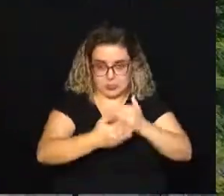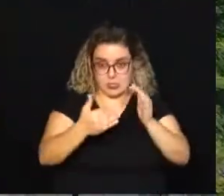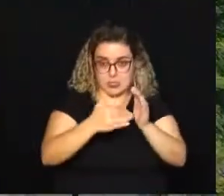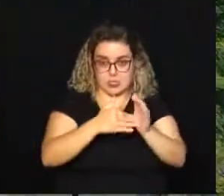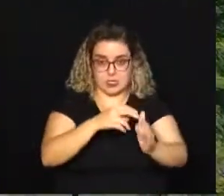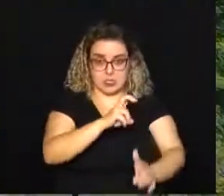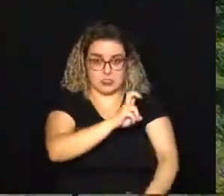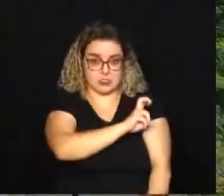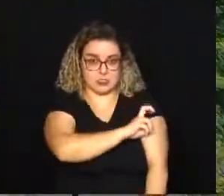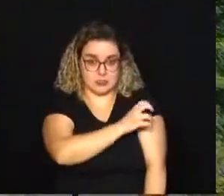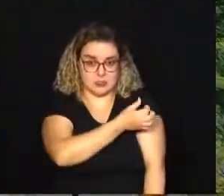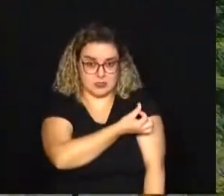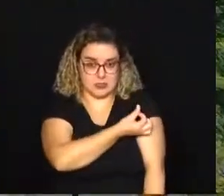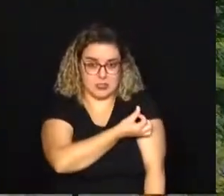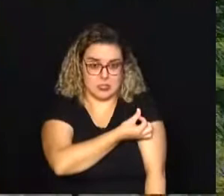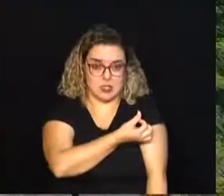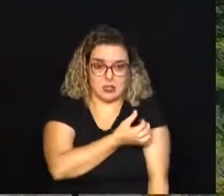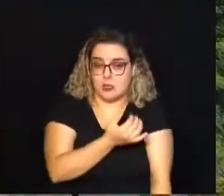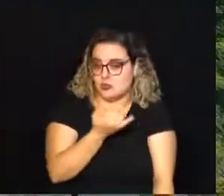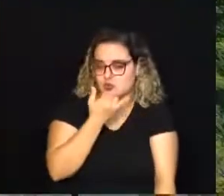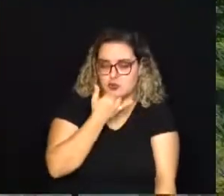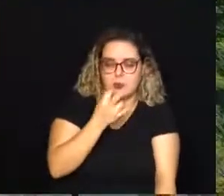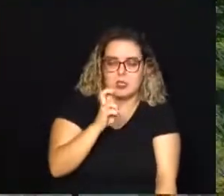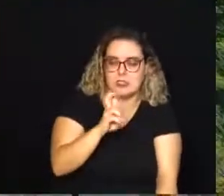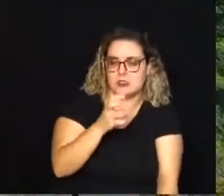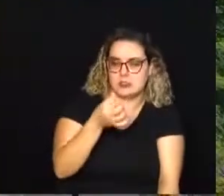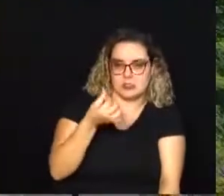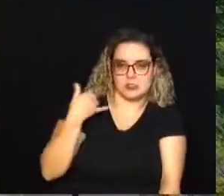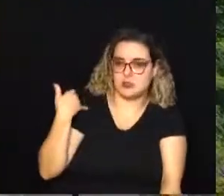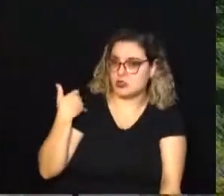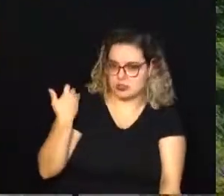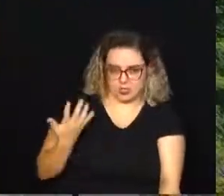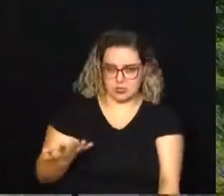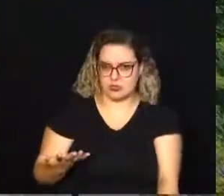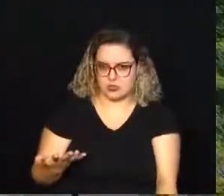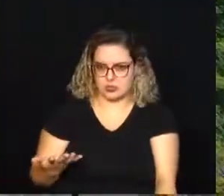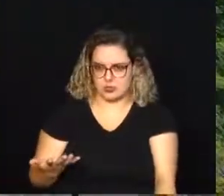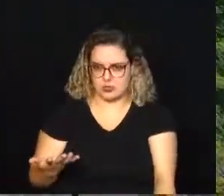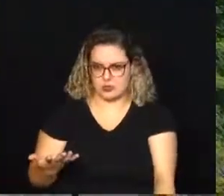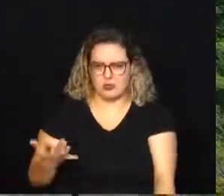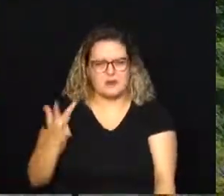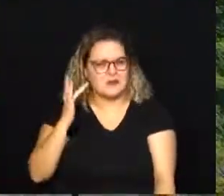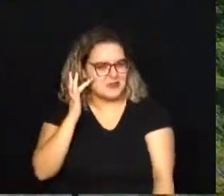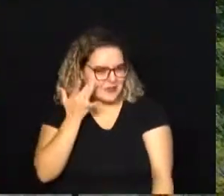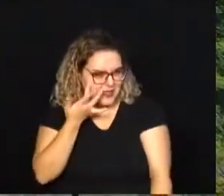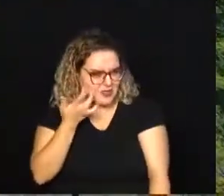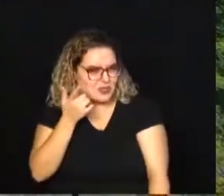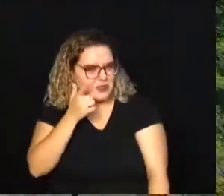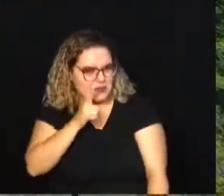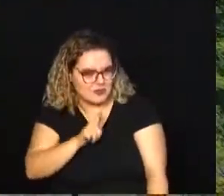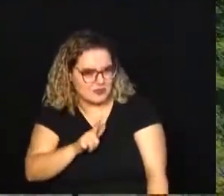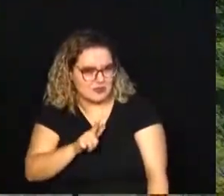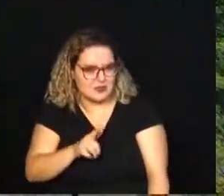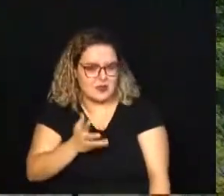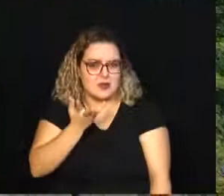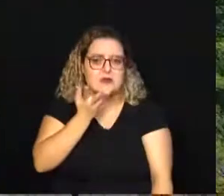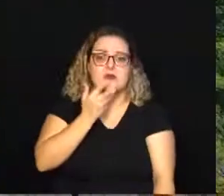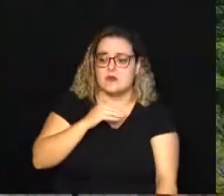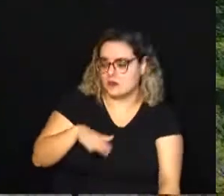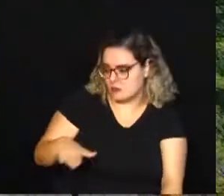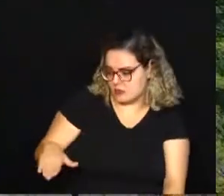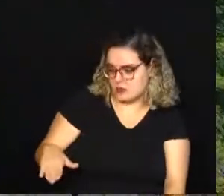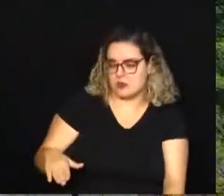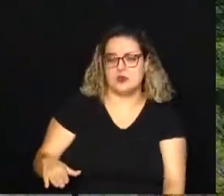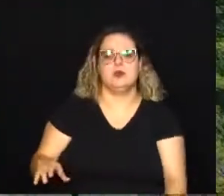anos. Essa é a educação infantil. Sim. Você acha que uma medida de protocolo de distanciamento a gente vai conseguir? Uma criança que chega na porta da creche